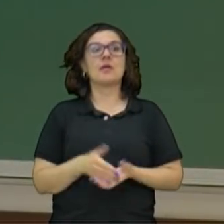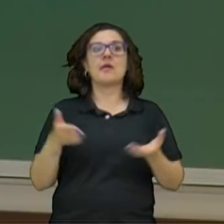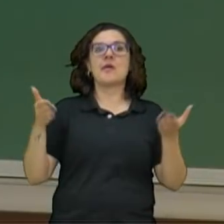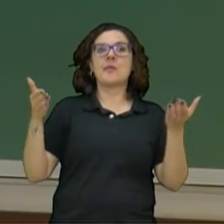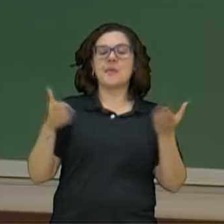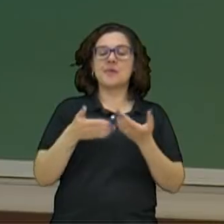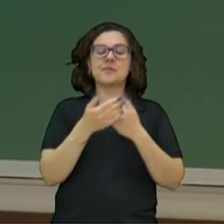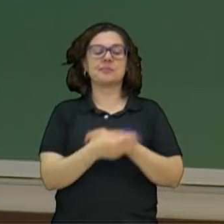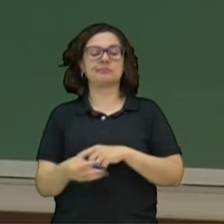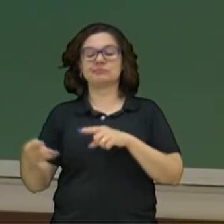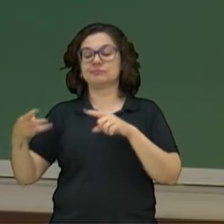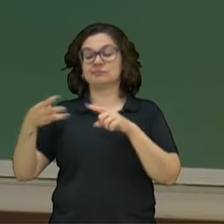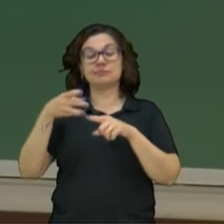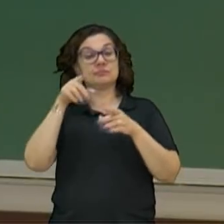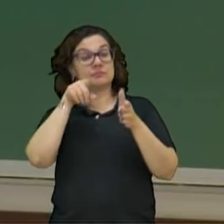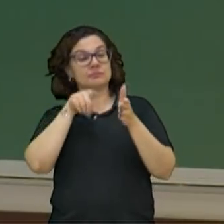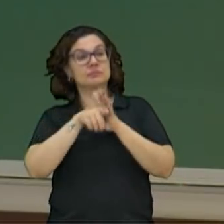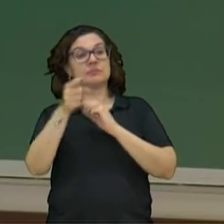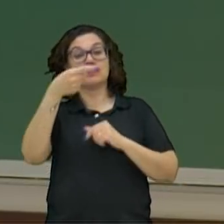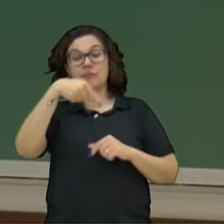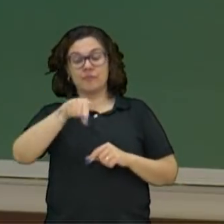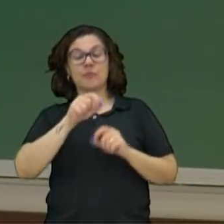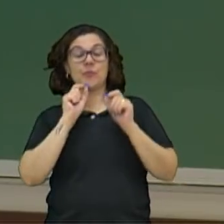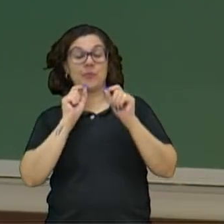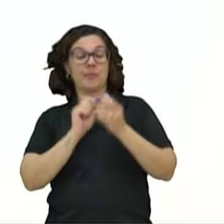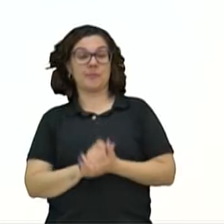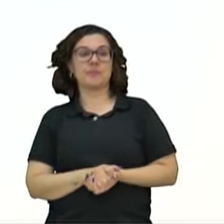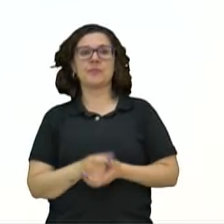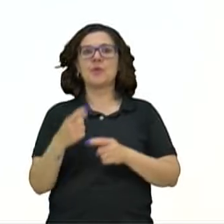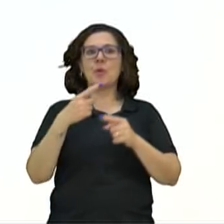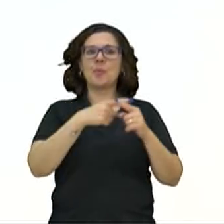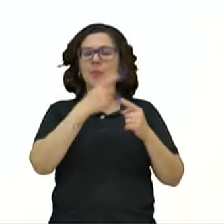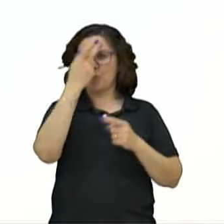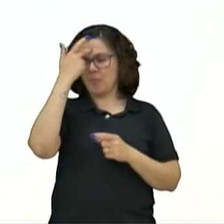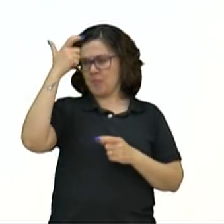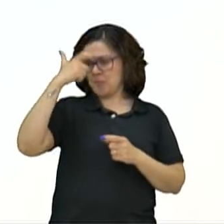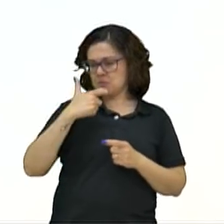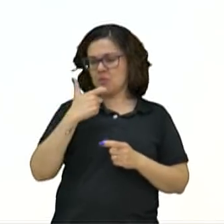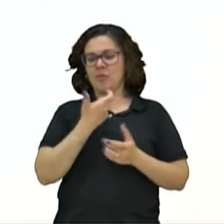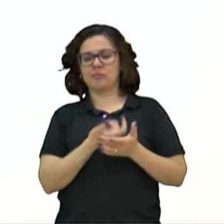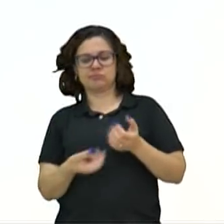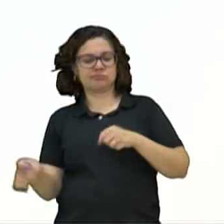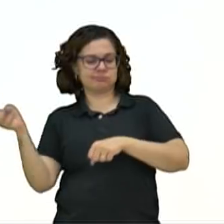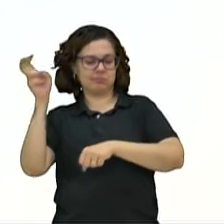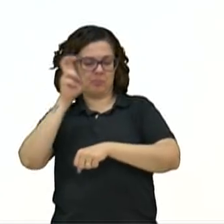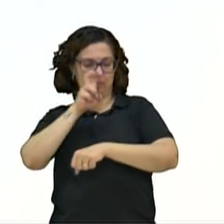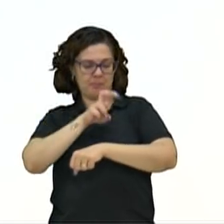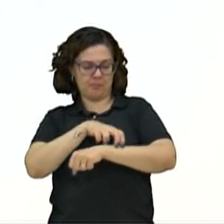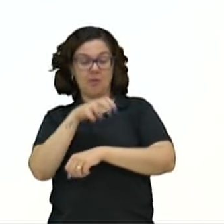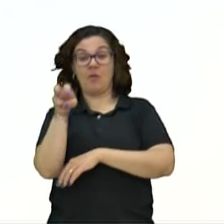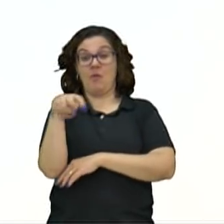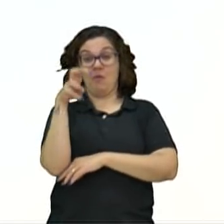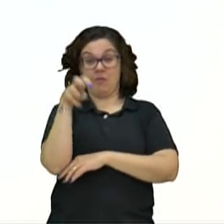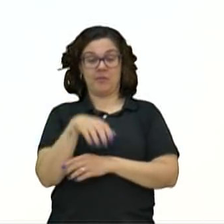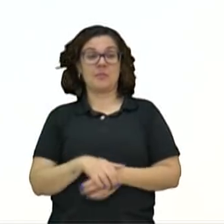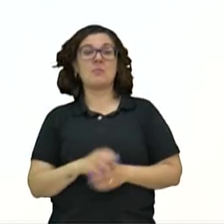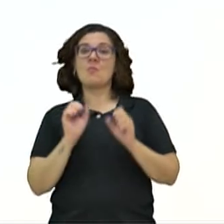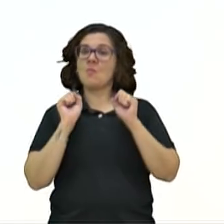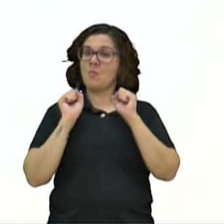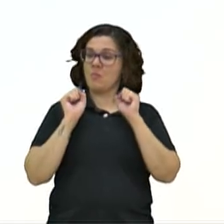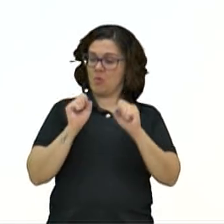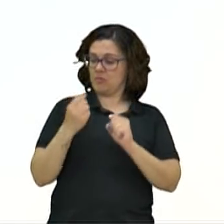aqui temos mais uma questão que diz o seguinte: por que uma pessoa picada por serpente peçonhenta